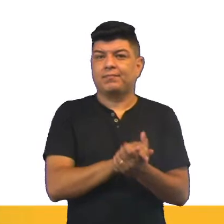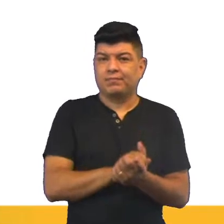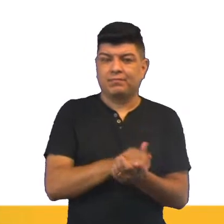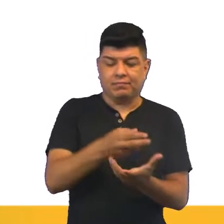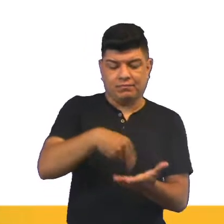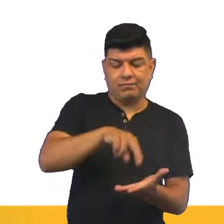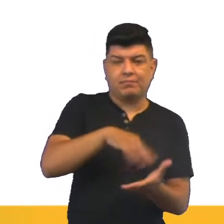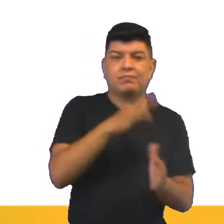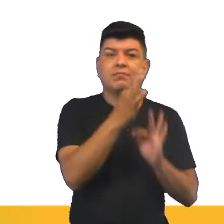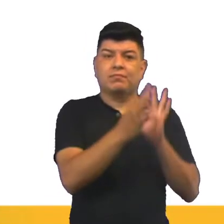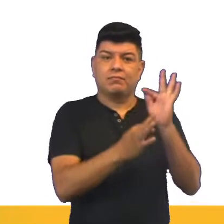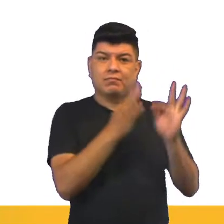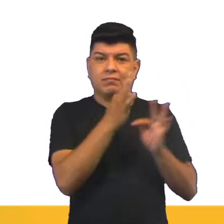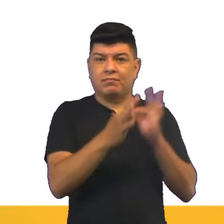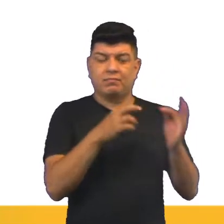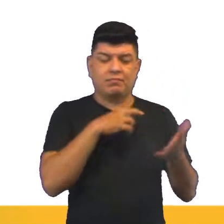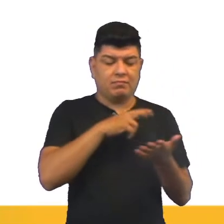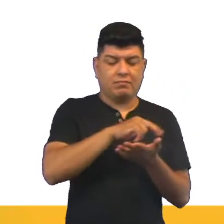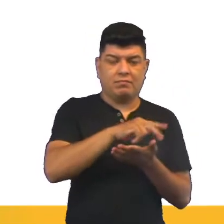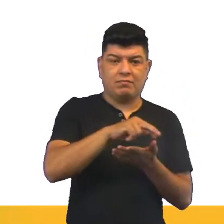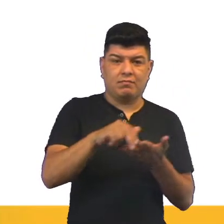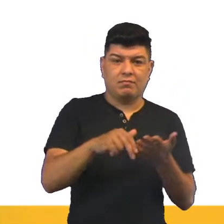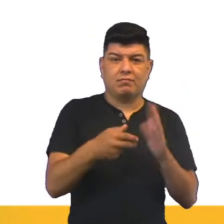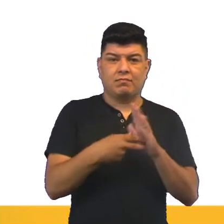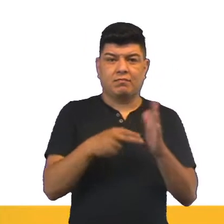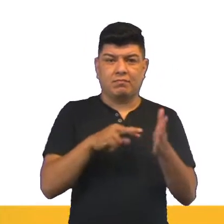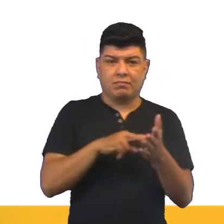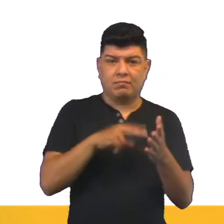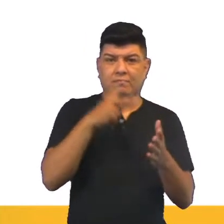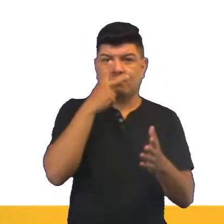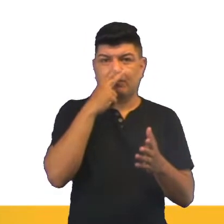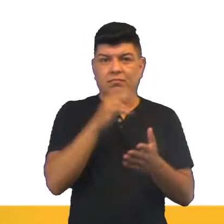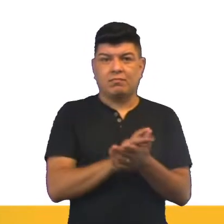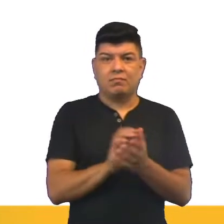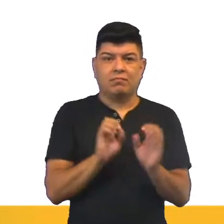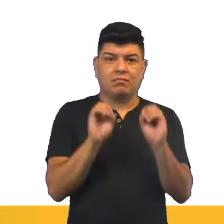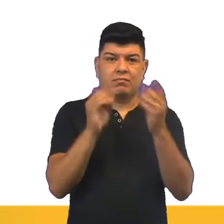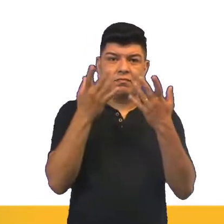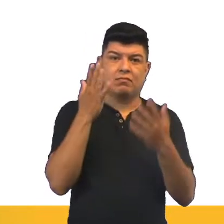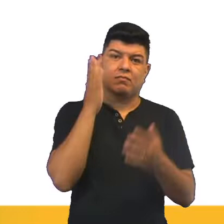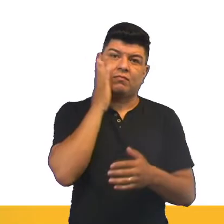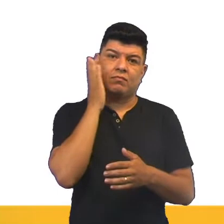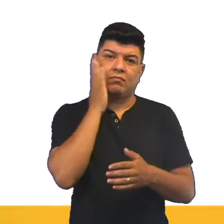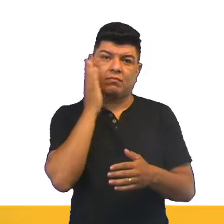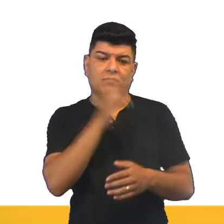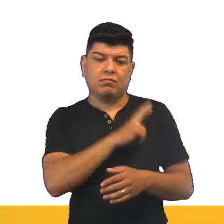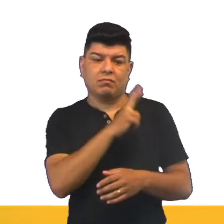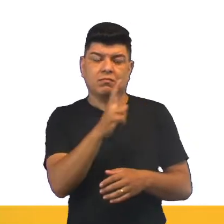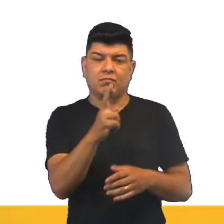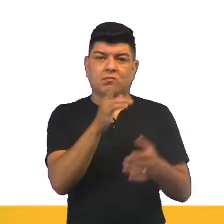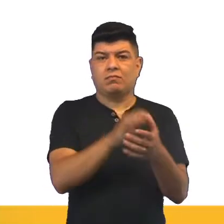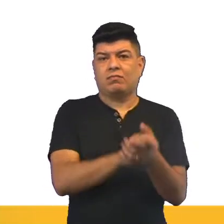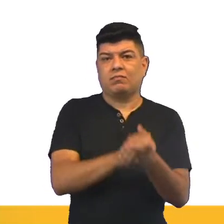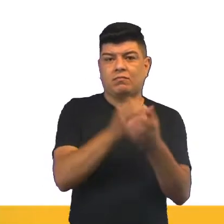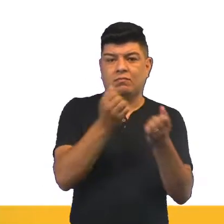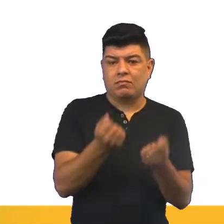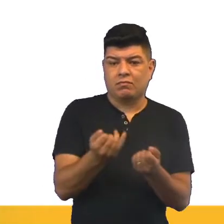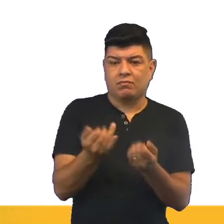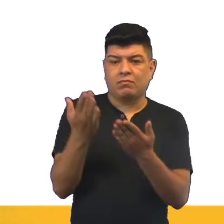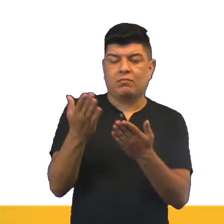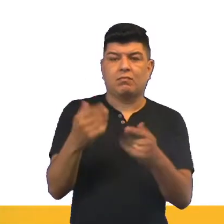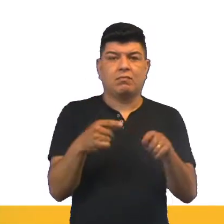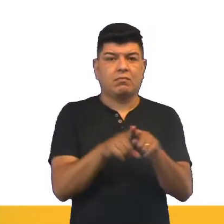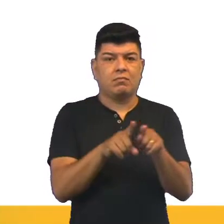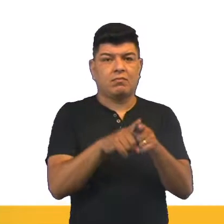As danças folclóricas possuem diversas funções, como a comemorações de datas religiosas,